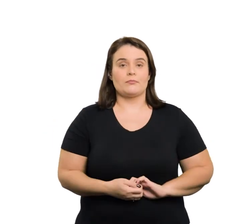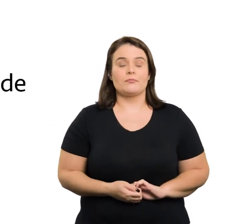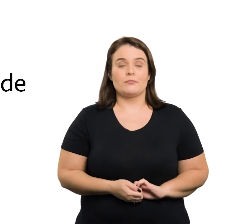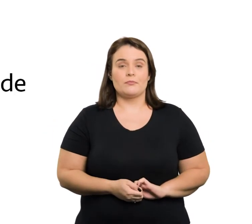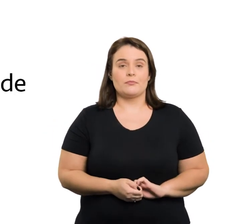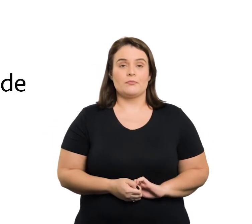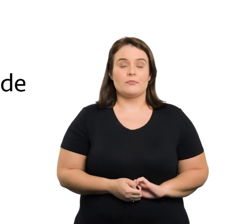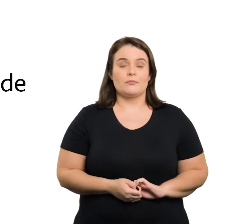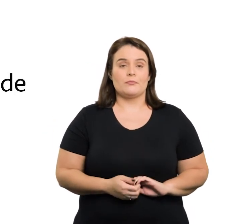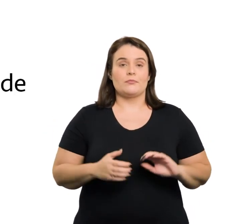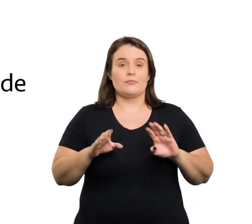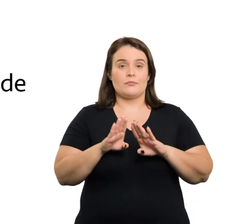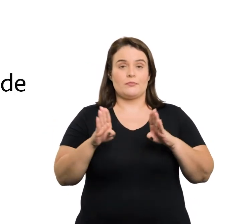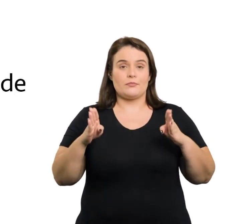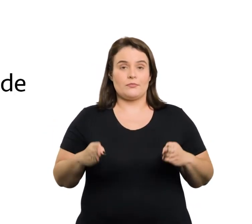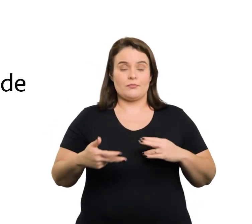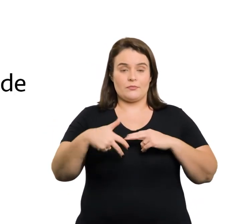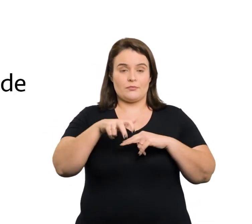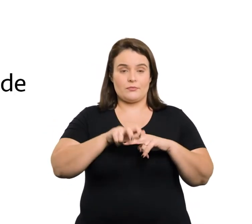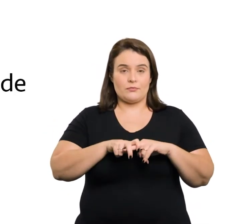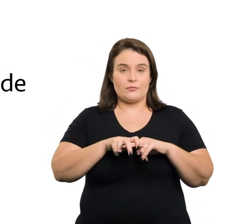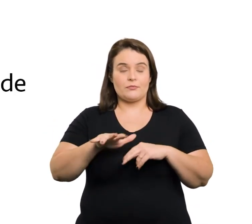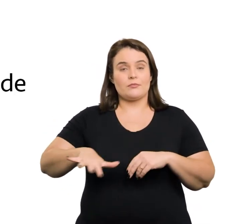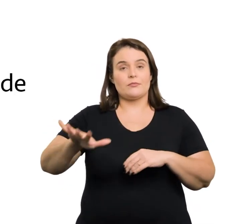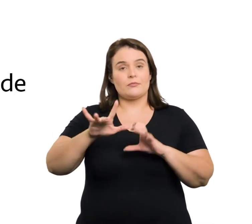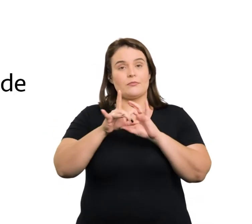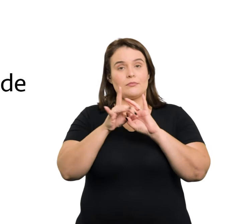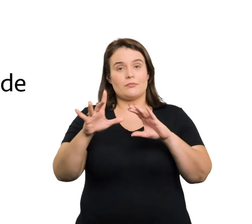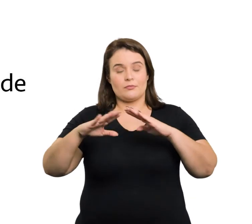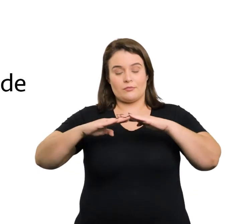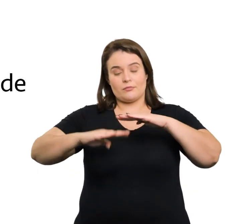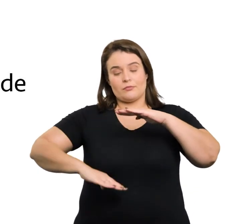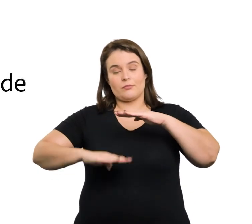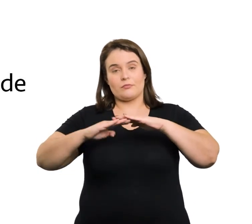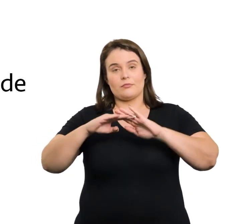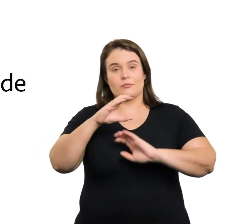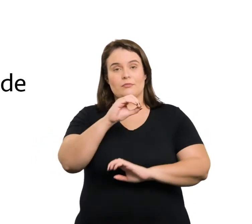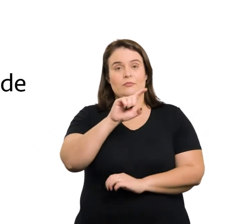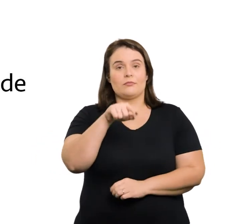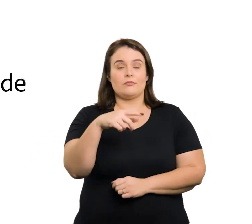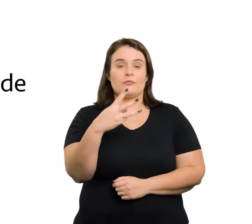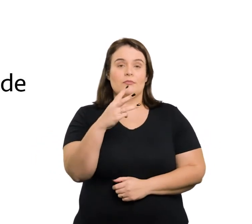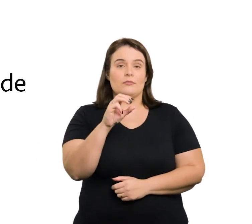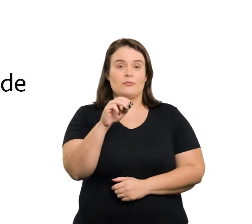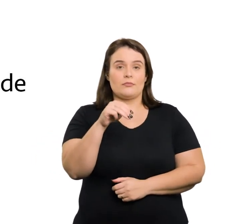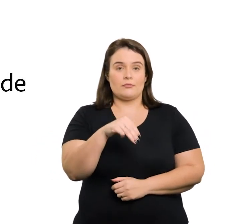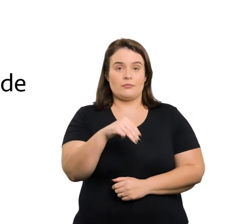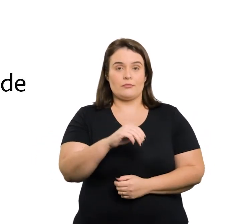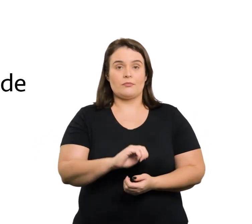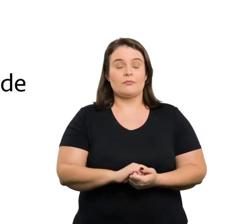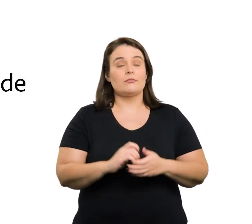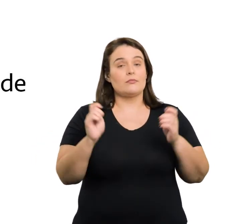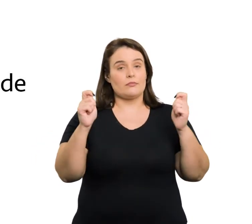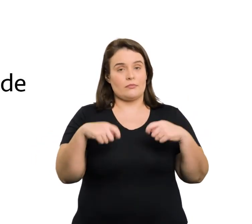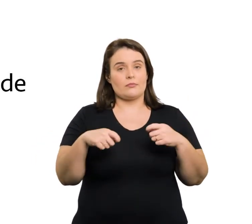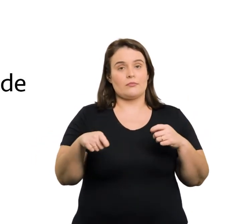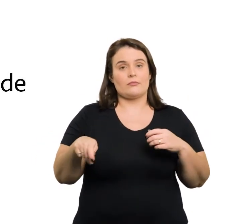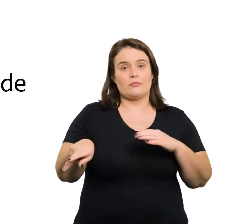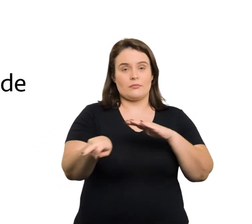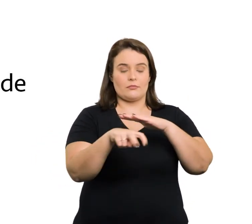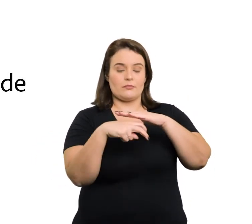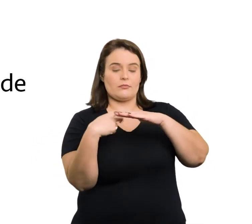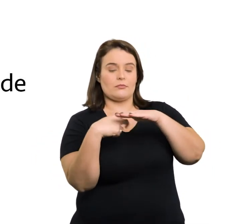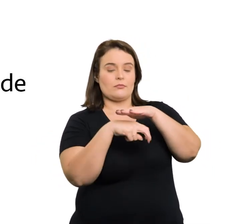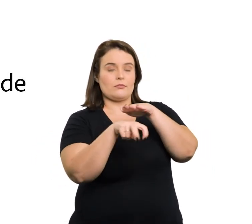manual. Banco. Espaço livre inferior ao banco com 0,30 metro